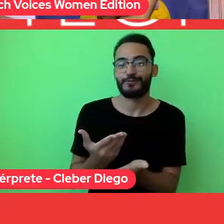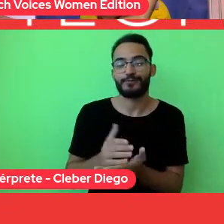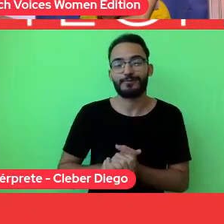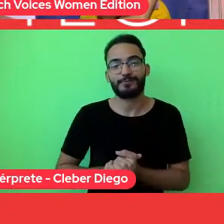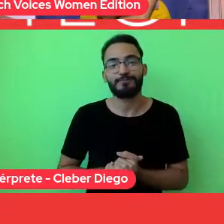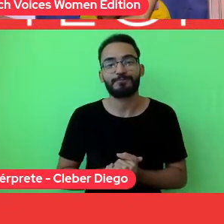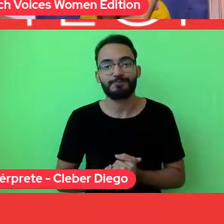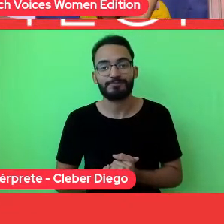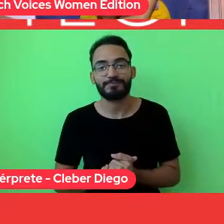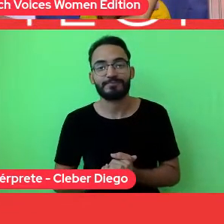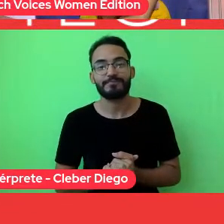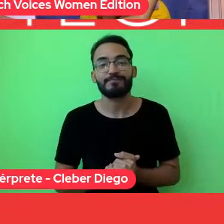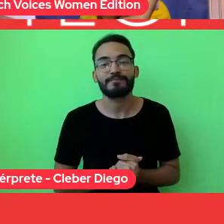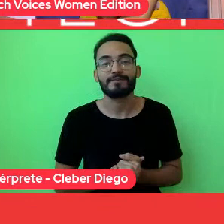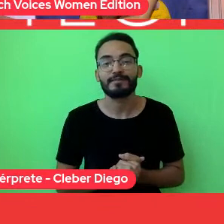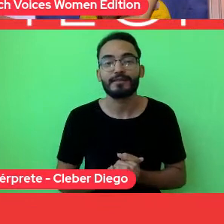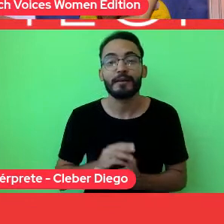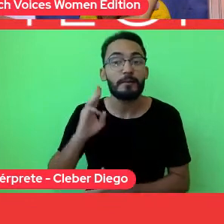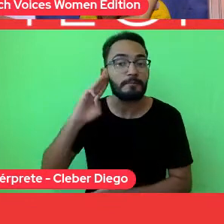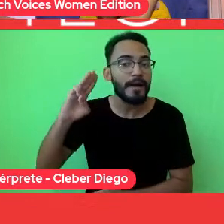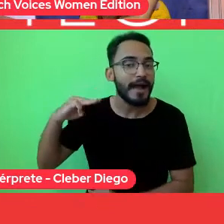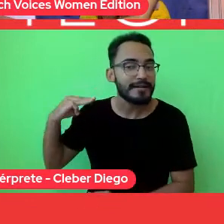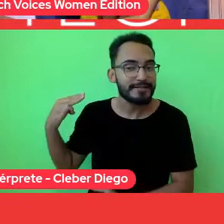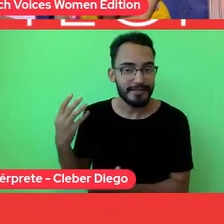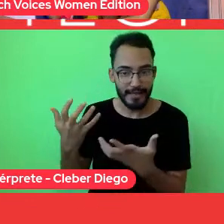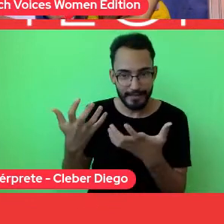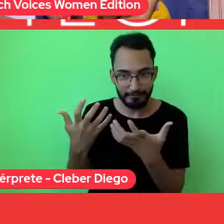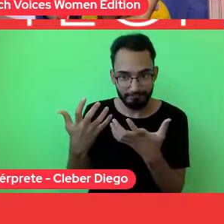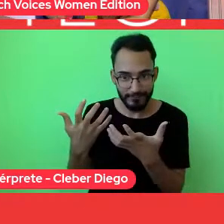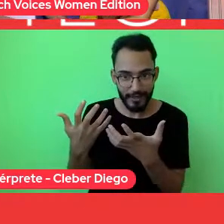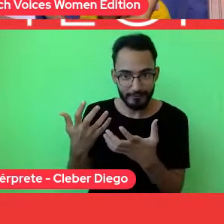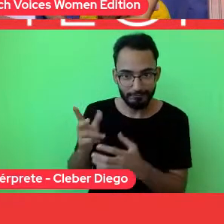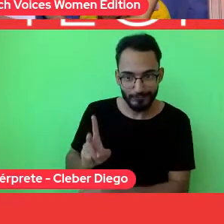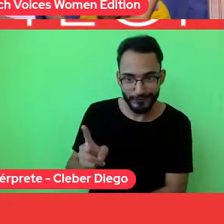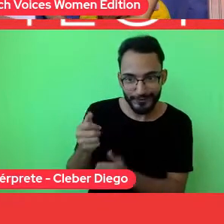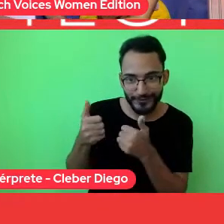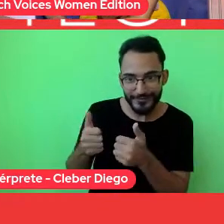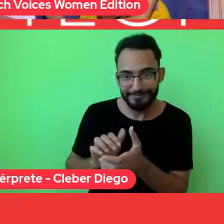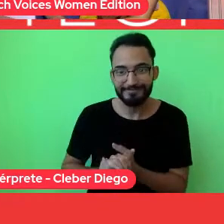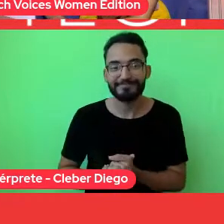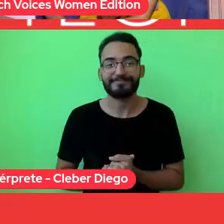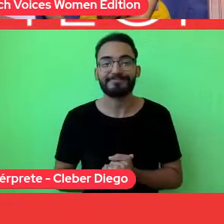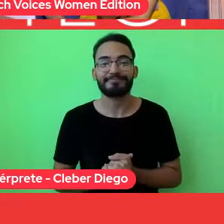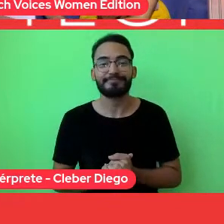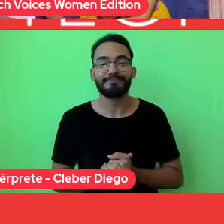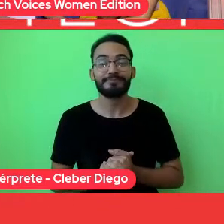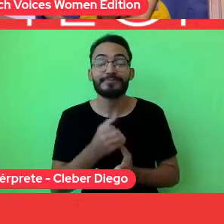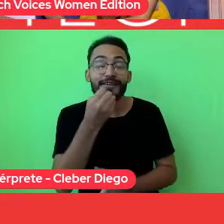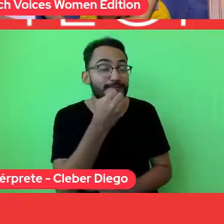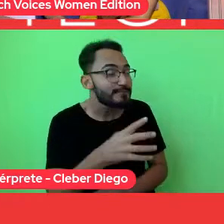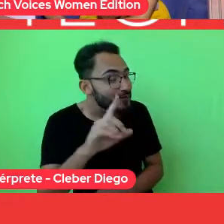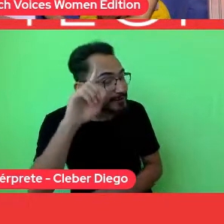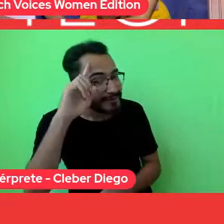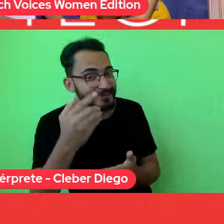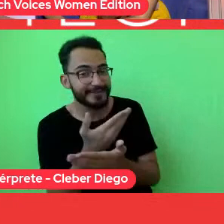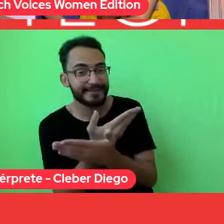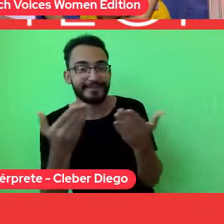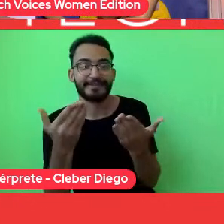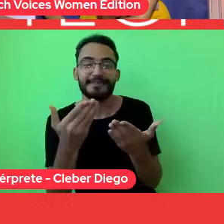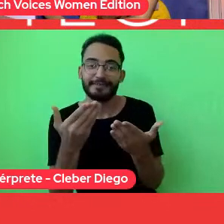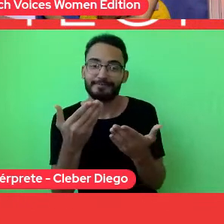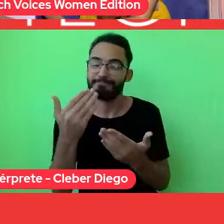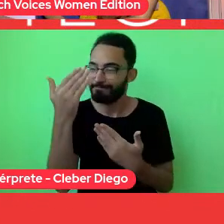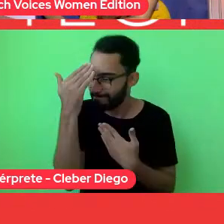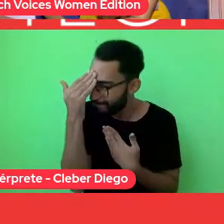Márcia, quiser emendar com a gente? Vamos lá. Bom, Bom dia, gente. Primeiro, muito obrigado